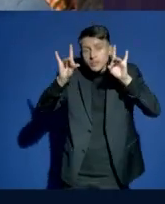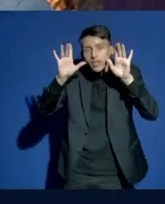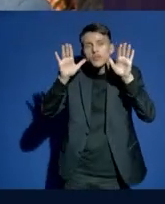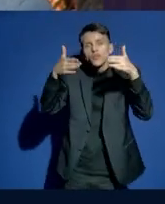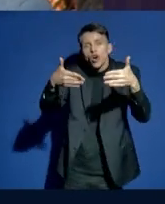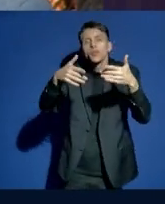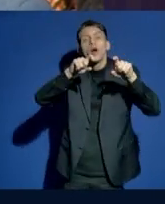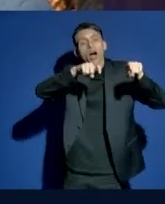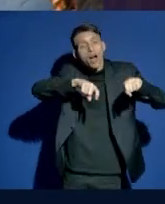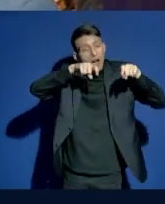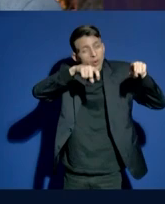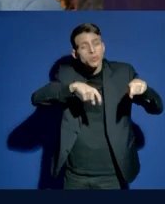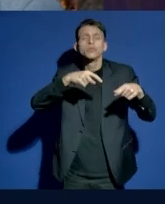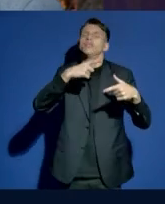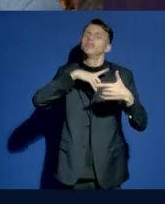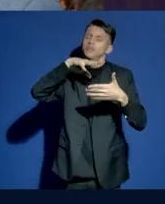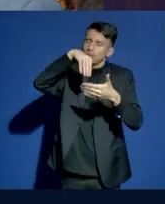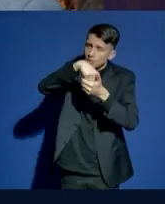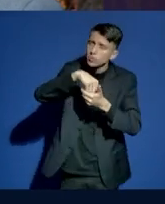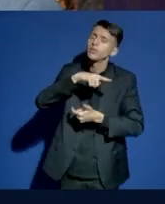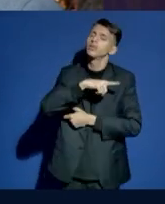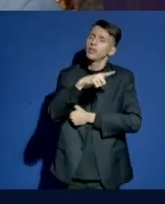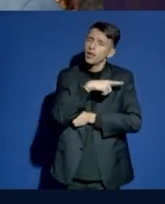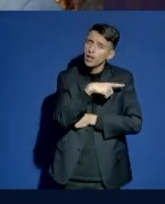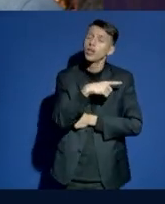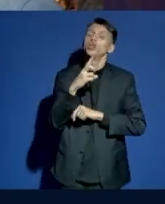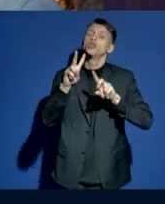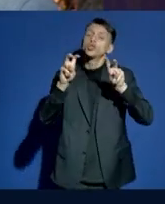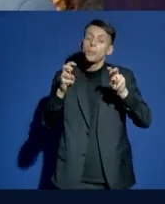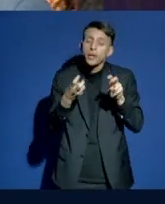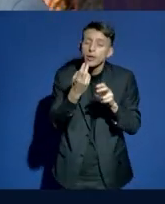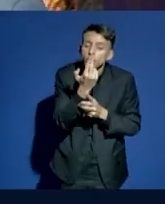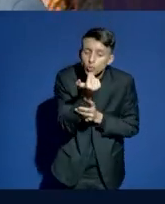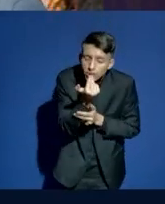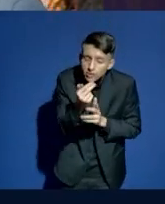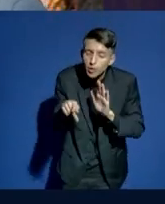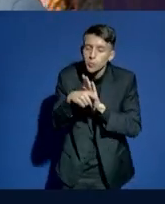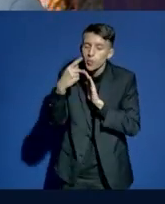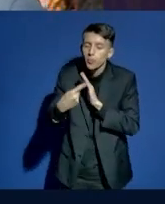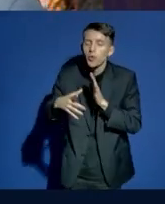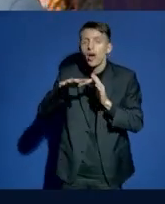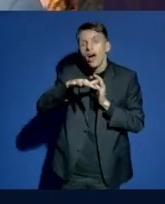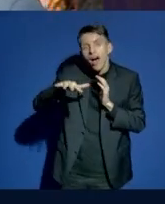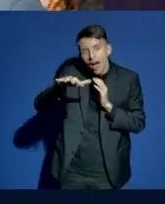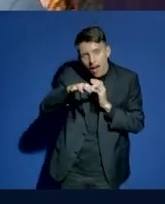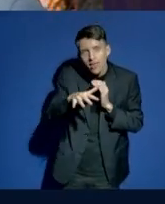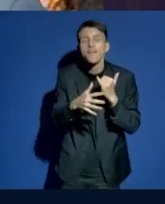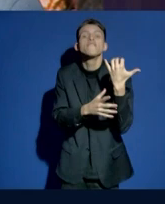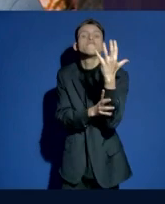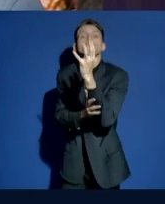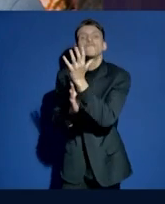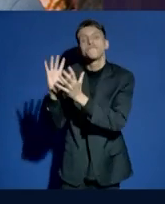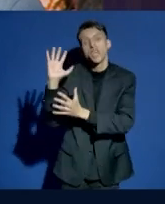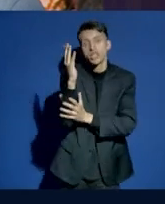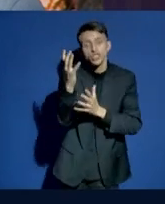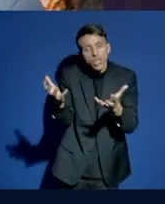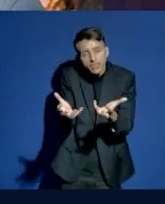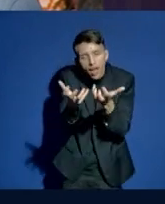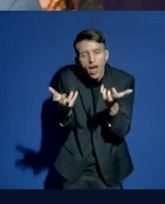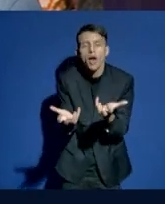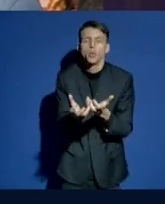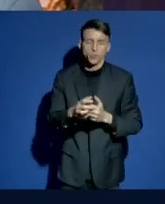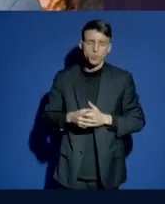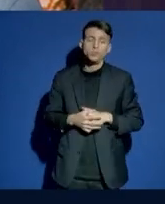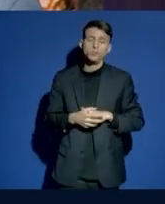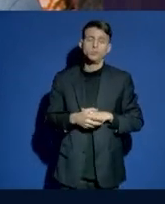agro, ele é composto também pela parte de nutrição vegetal e agora também pelo setor de bioinsumos, pelo setor de defensivos